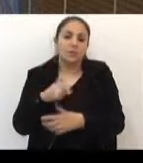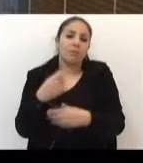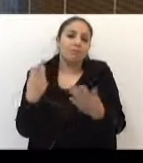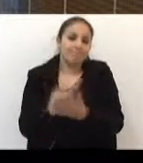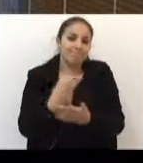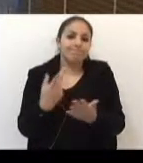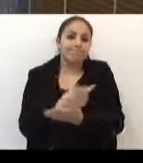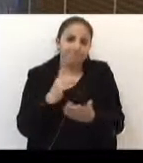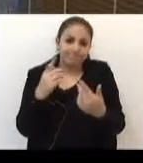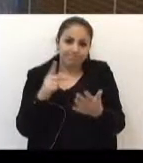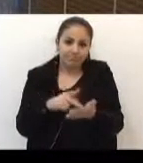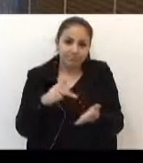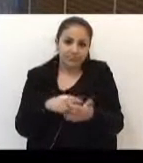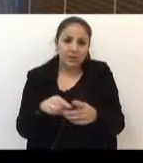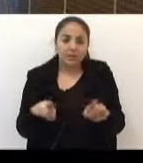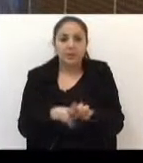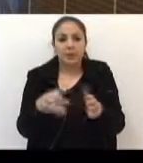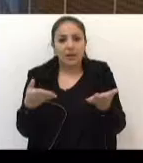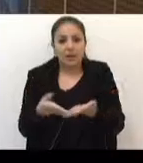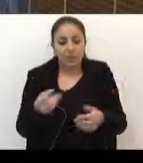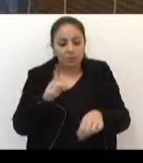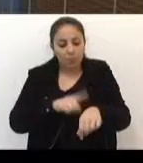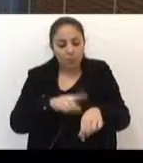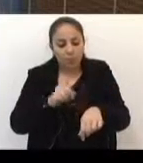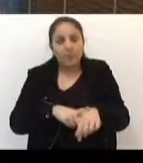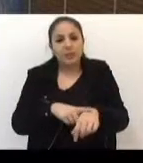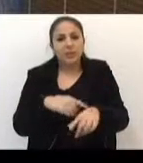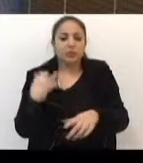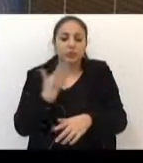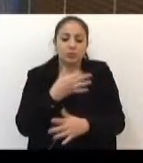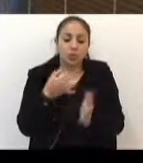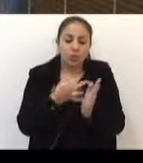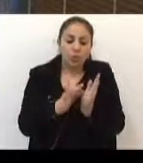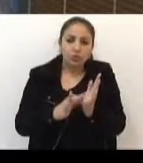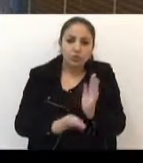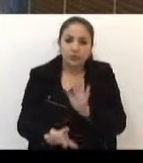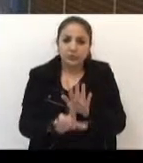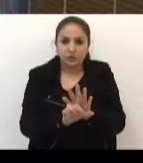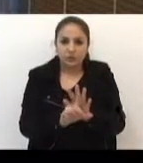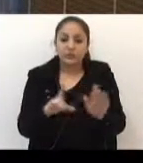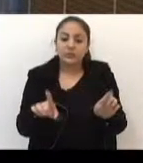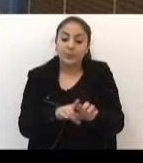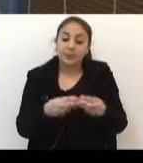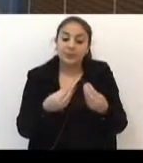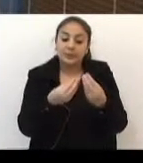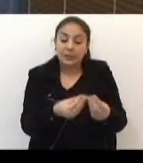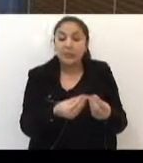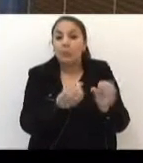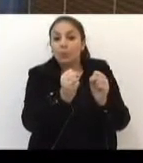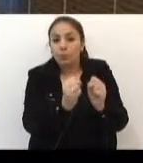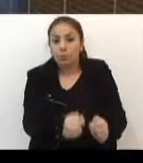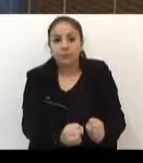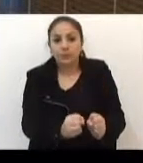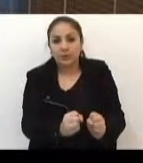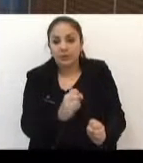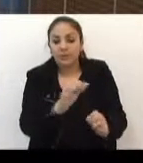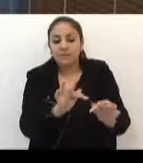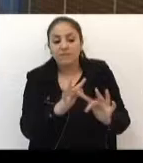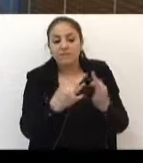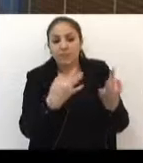E agora, nesse momento, nós corrigimos a legislação, dando, portanto, a possibilidade daquelas famílias que lá